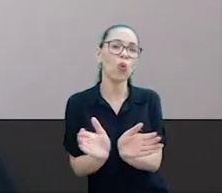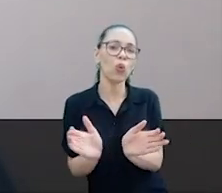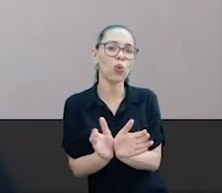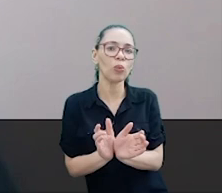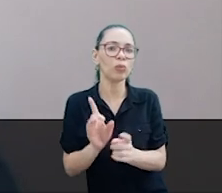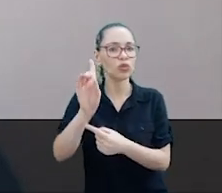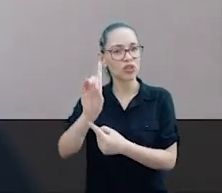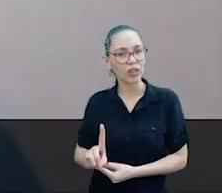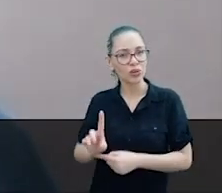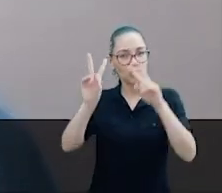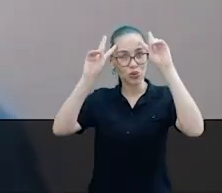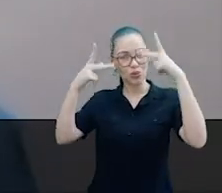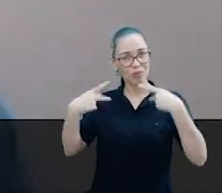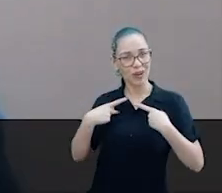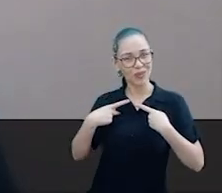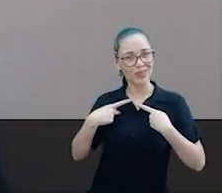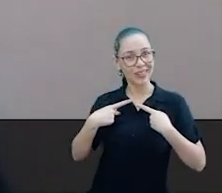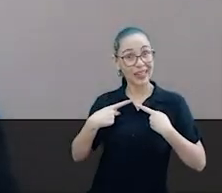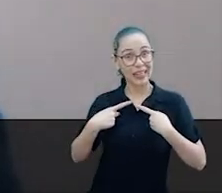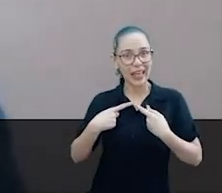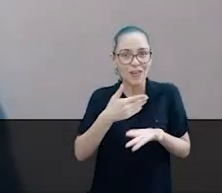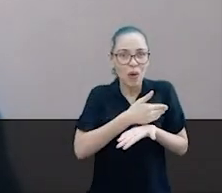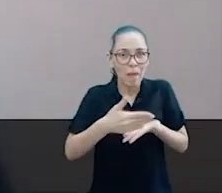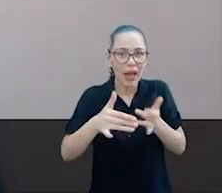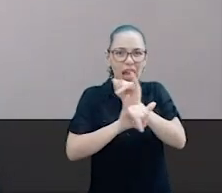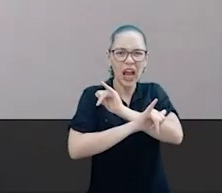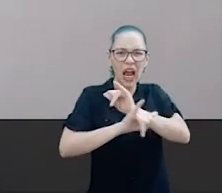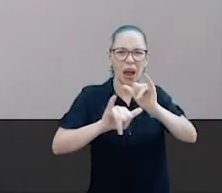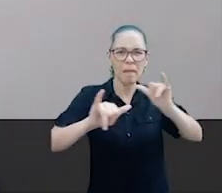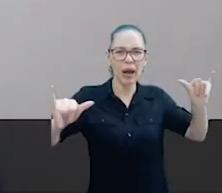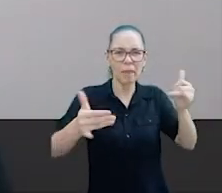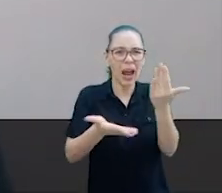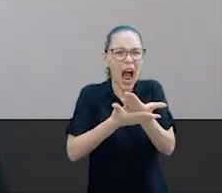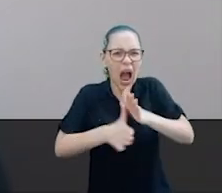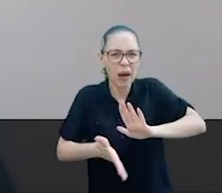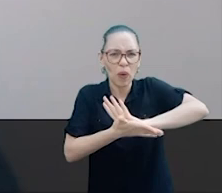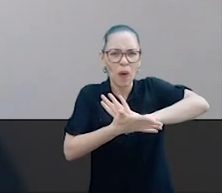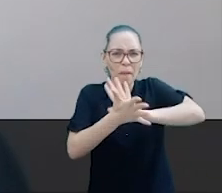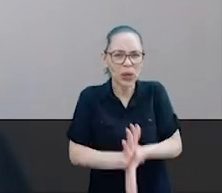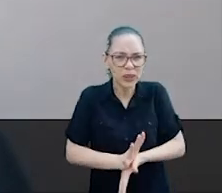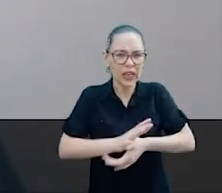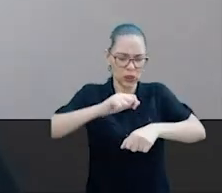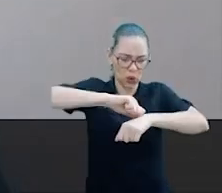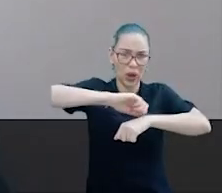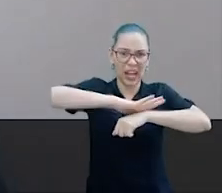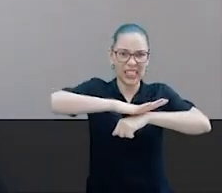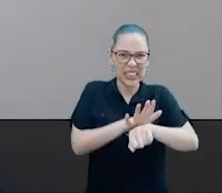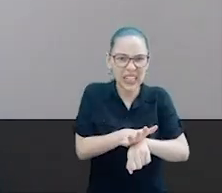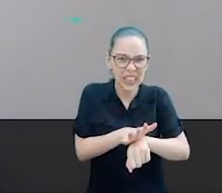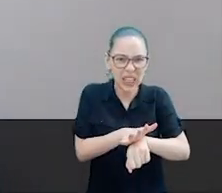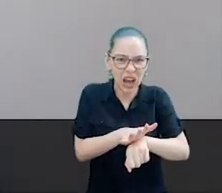1997, se não me engano, cria a Comissão Nacional de Direitos Humanos, de onde encabeça diversas campanhas